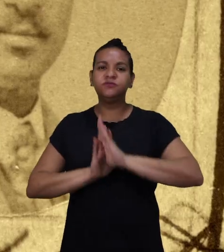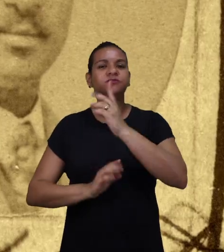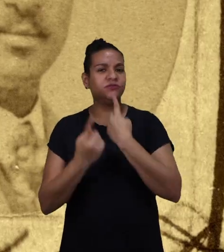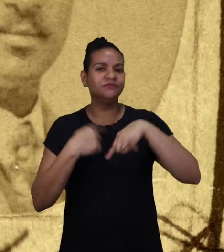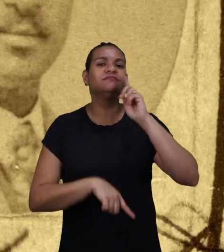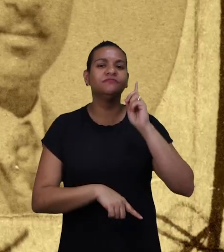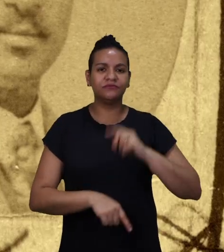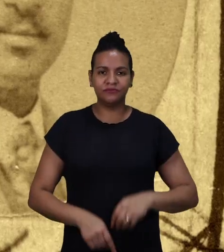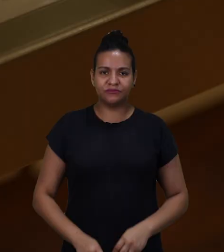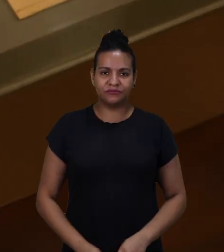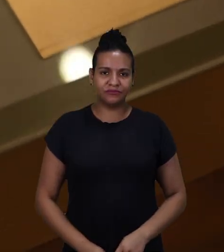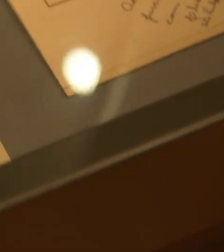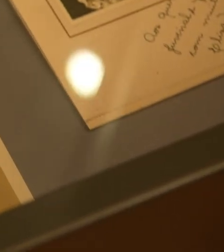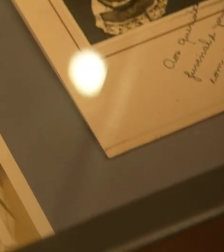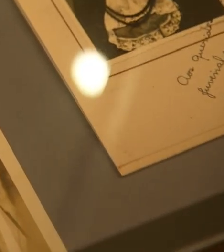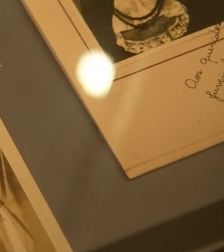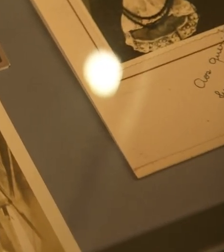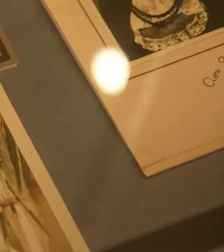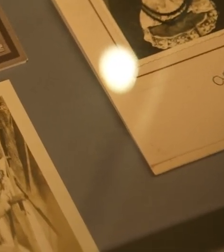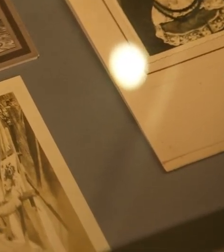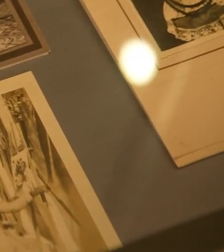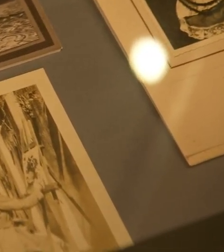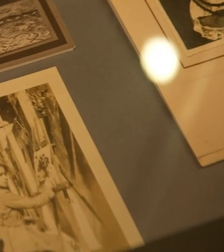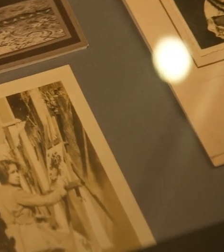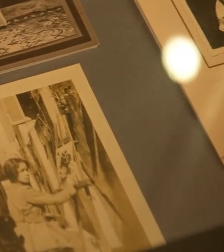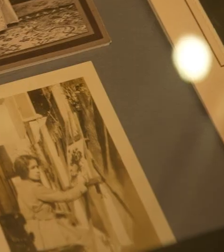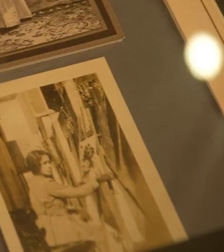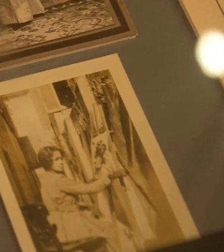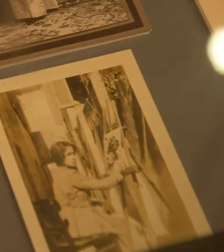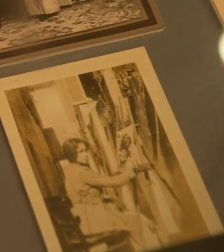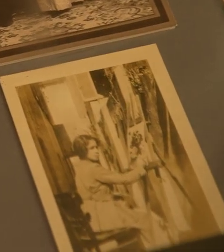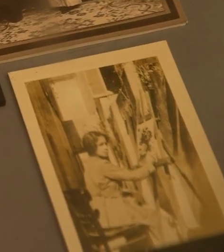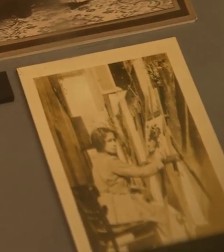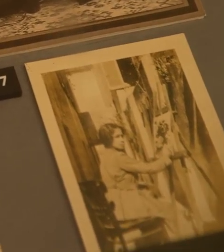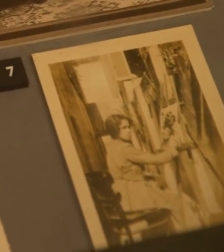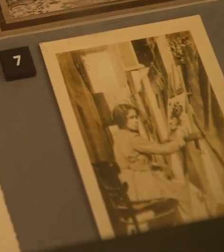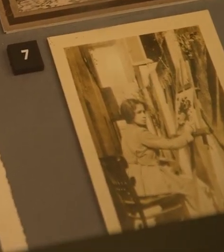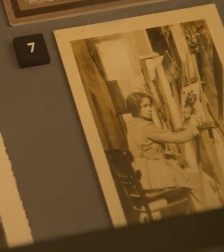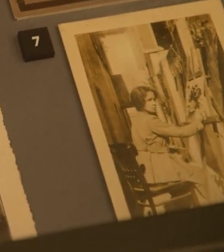social. Passam fotos de pessoas negras. Crianças, homens e mulheres.